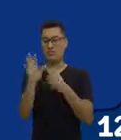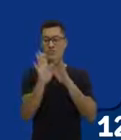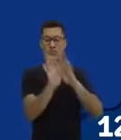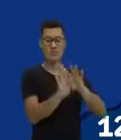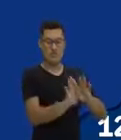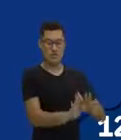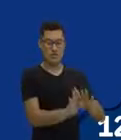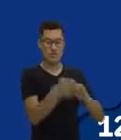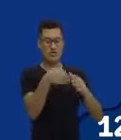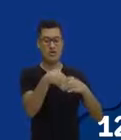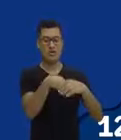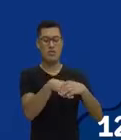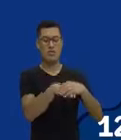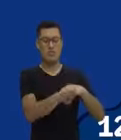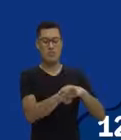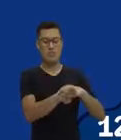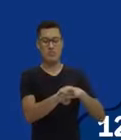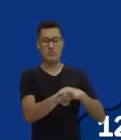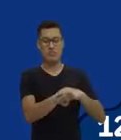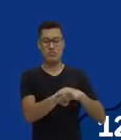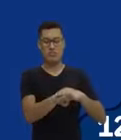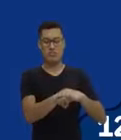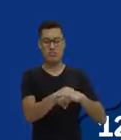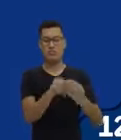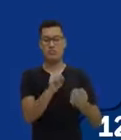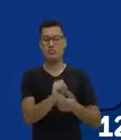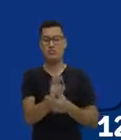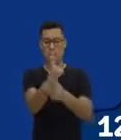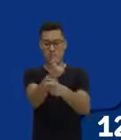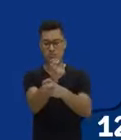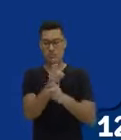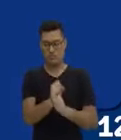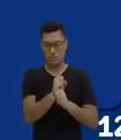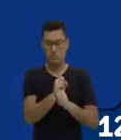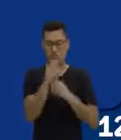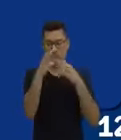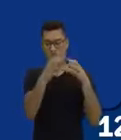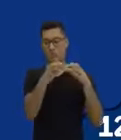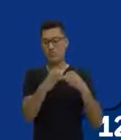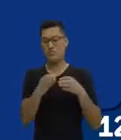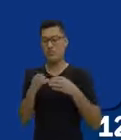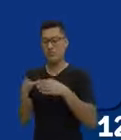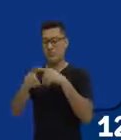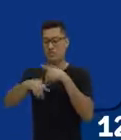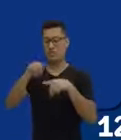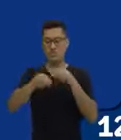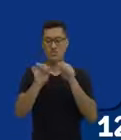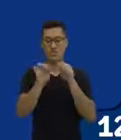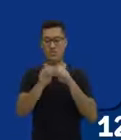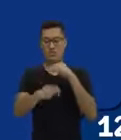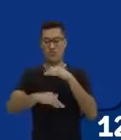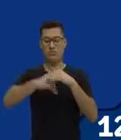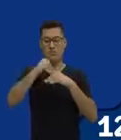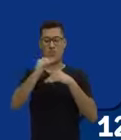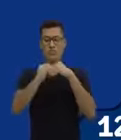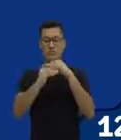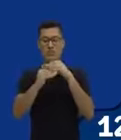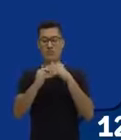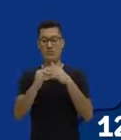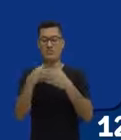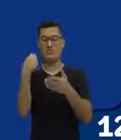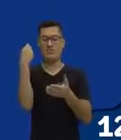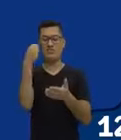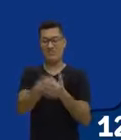lá no orçamento dele mensal. E além disso, por cada peça que ele produz, né, ele vai gastar 12